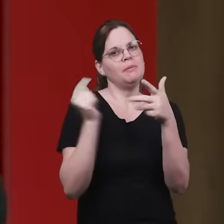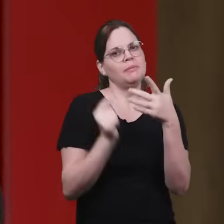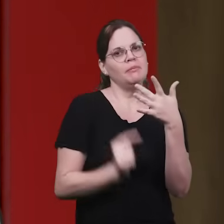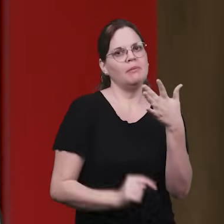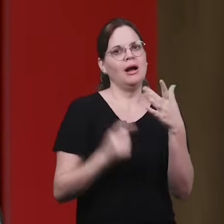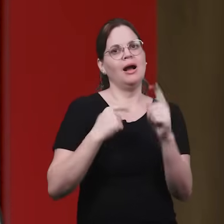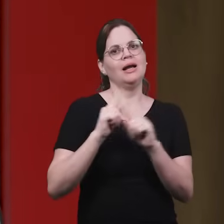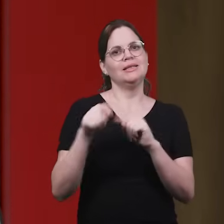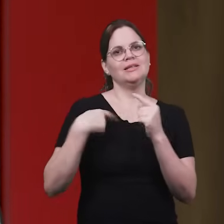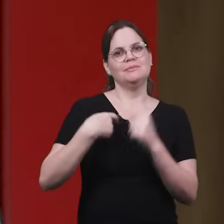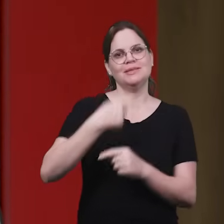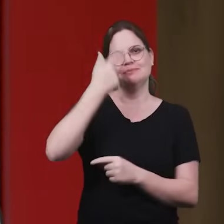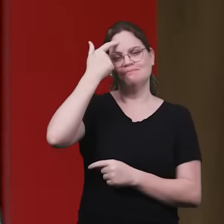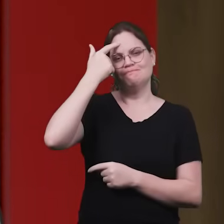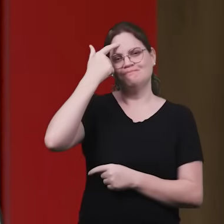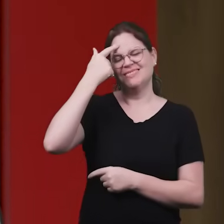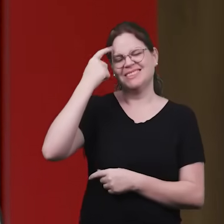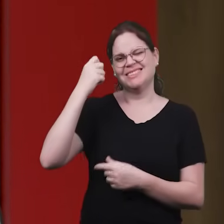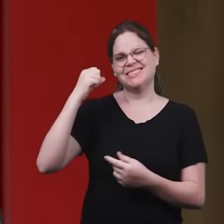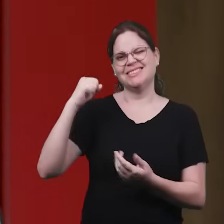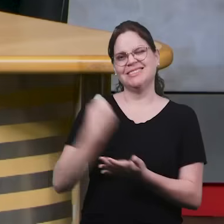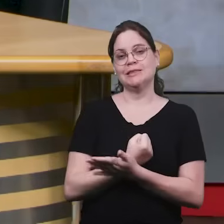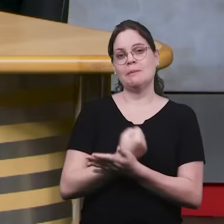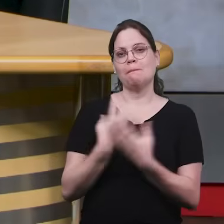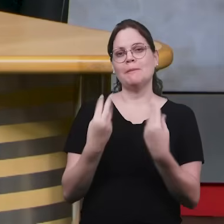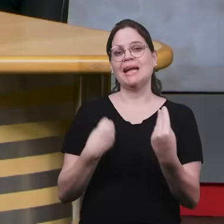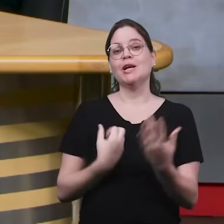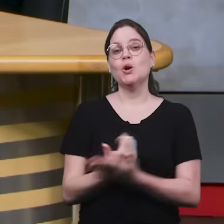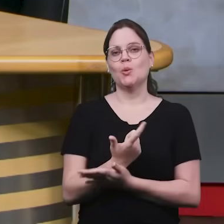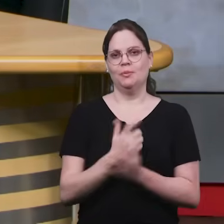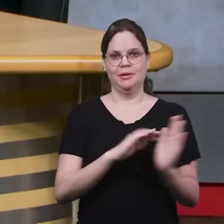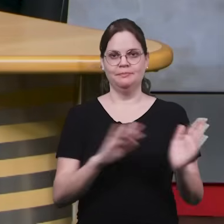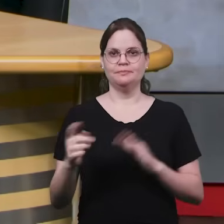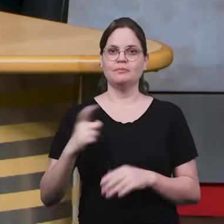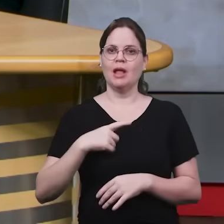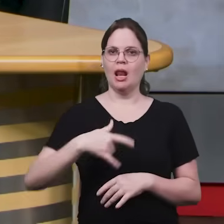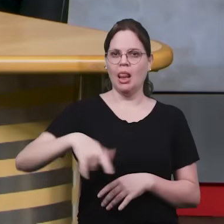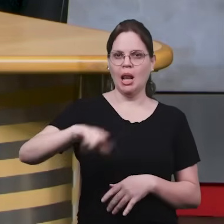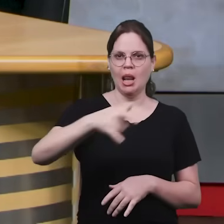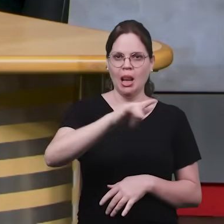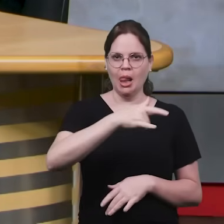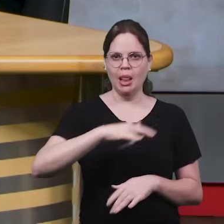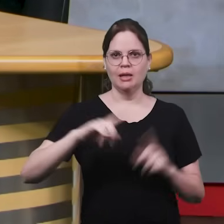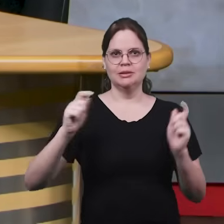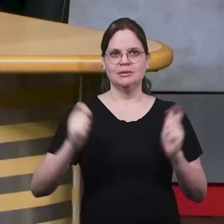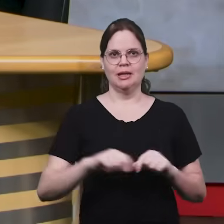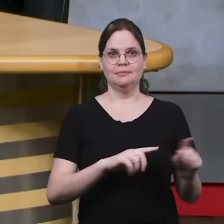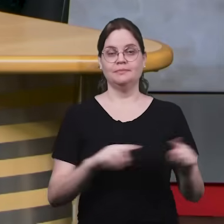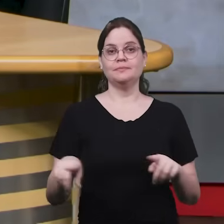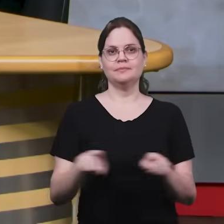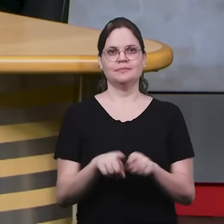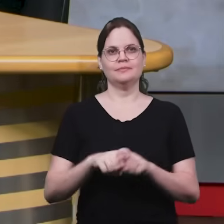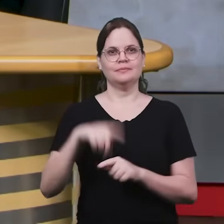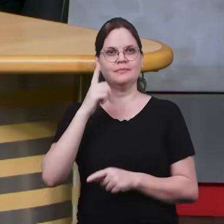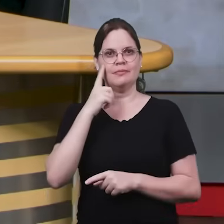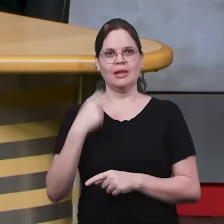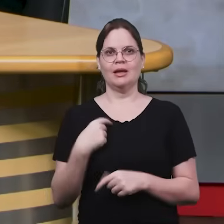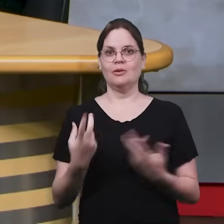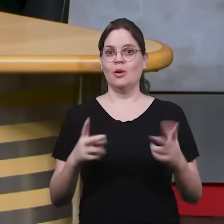condições, aí a pessoa já se arrepende de ter adquirido, né? Então existem várias maneiras de manipular as pessoas. É o gatilho da recompensa